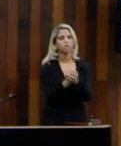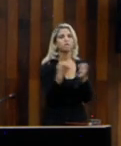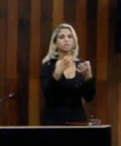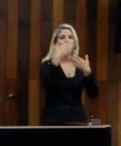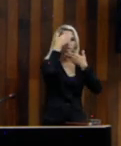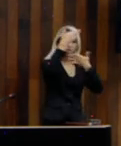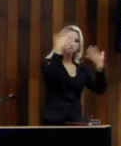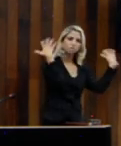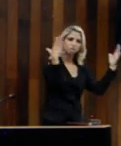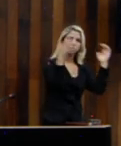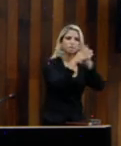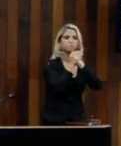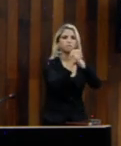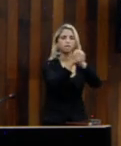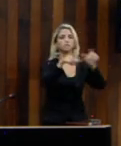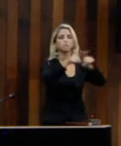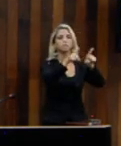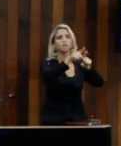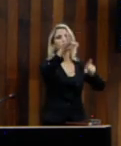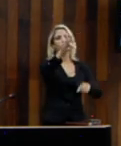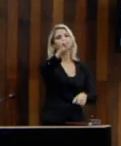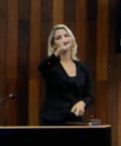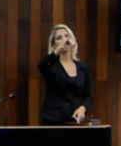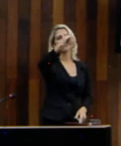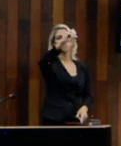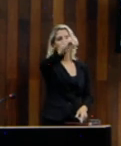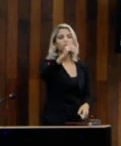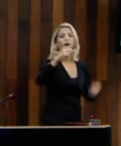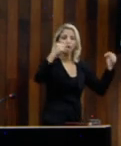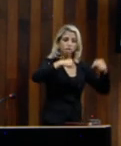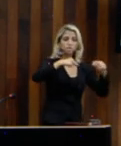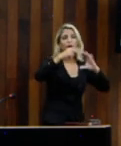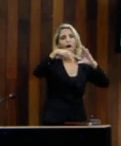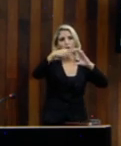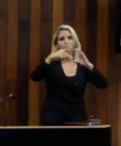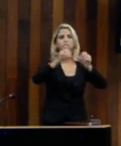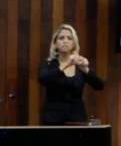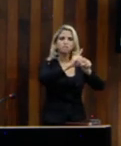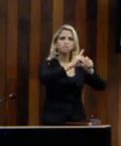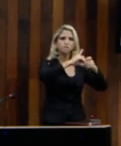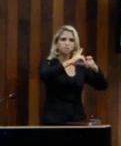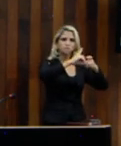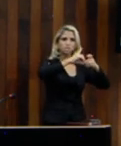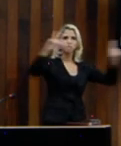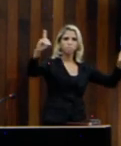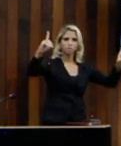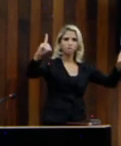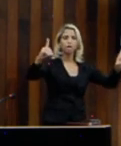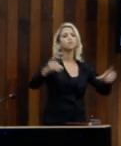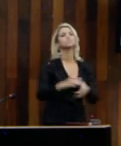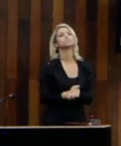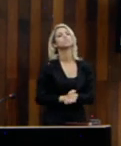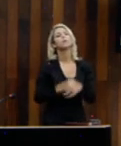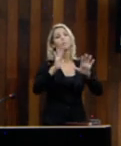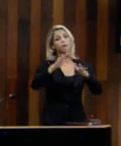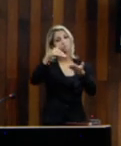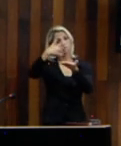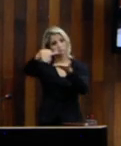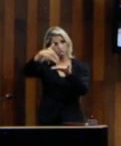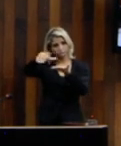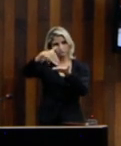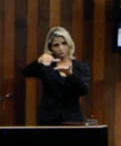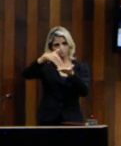agradecer e parabenizar o Fábio, dizer que essa casa é uma casa democrática, o secretário, o senhor Cláudio Leitão,